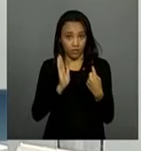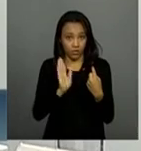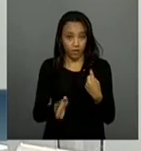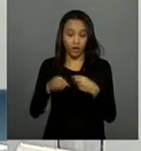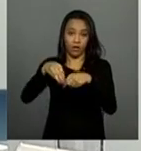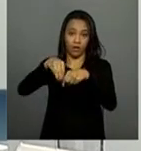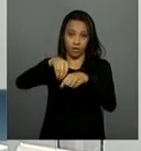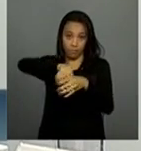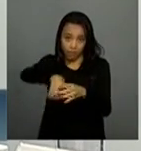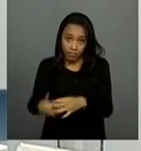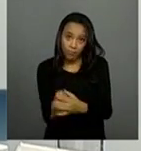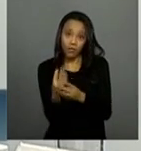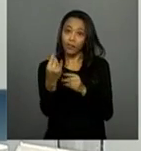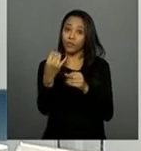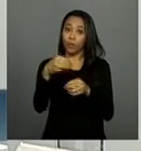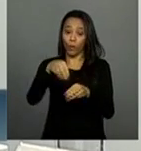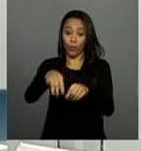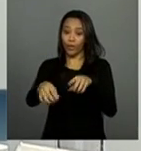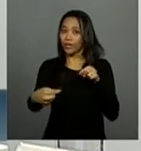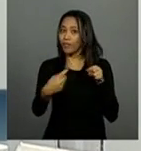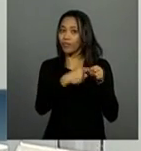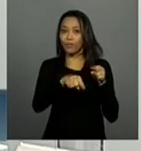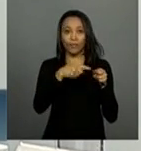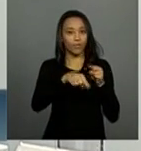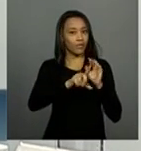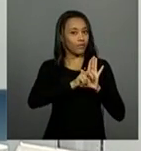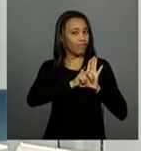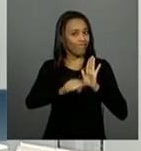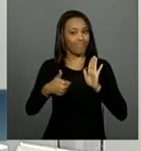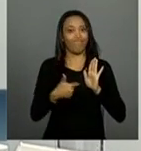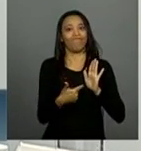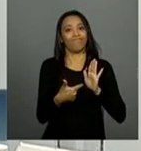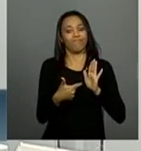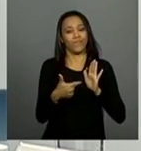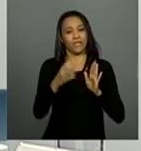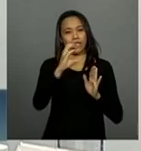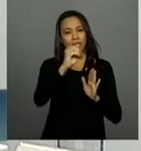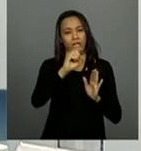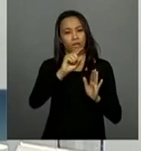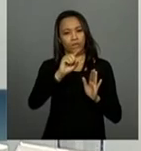onde plantou em desacordo com a legislação, tá? Isso dá menos que